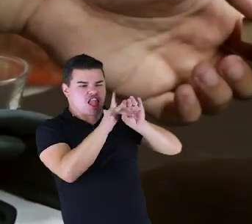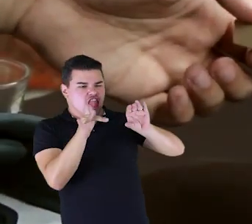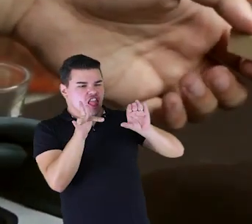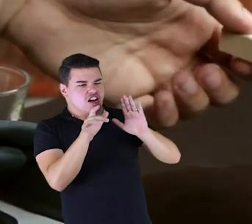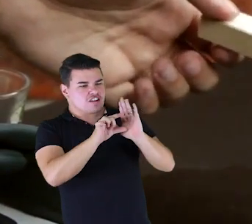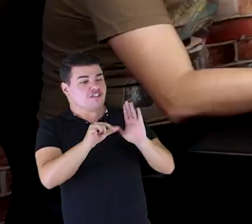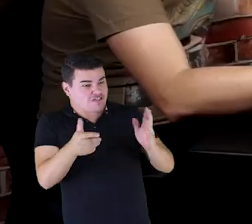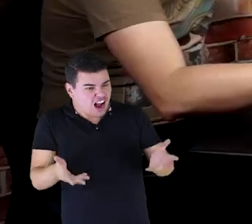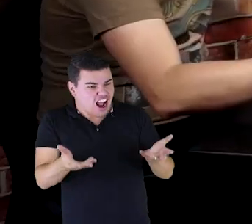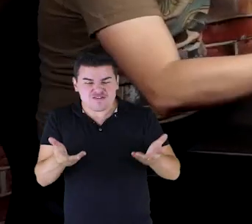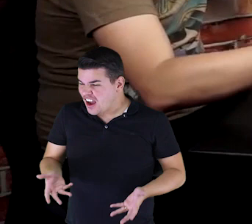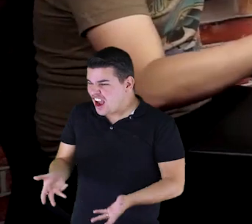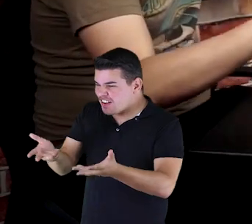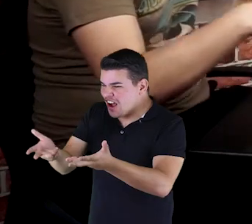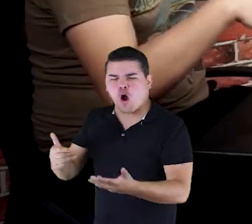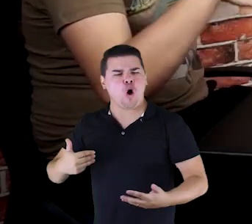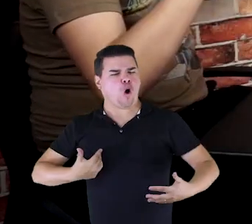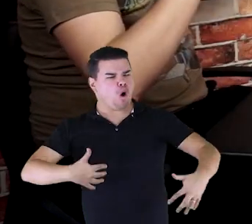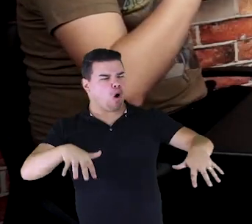Ai! A retira.